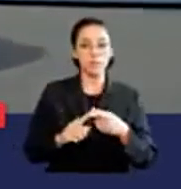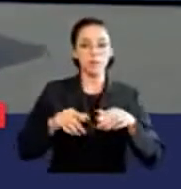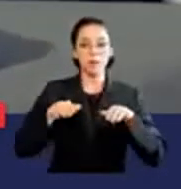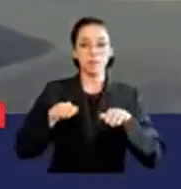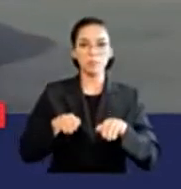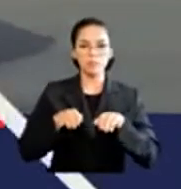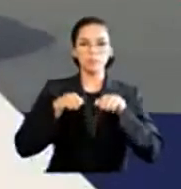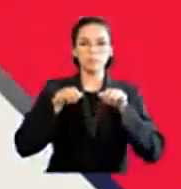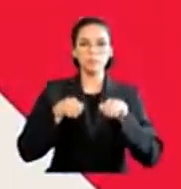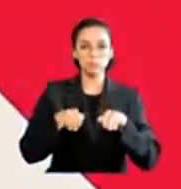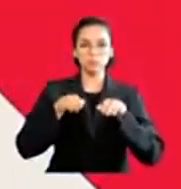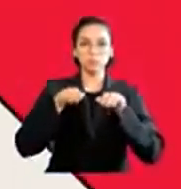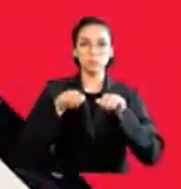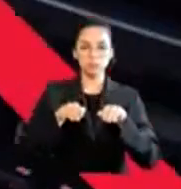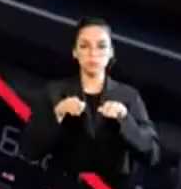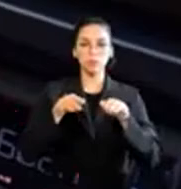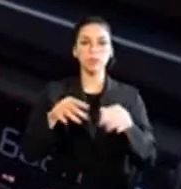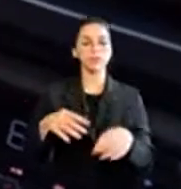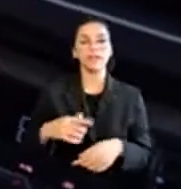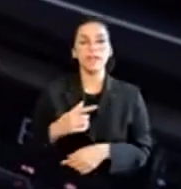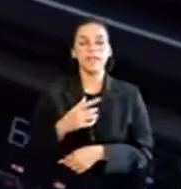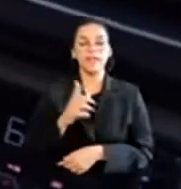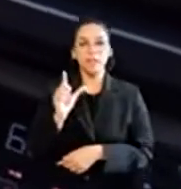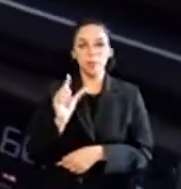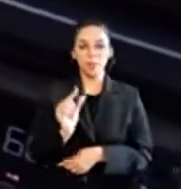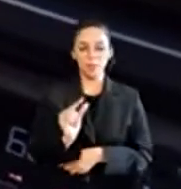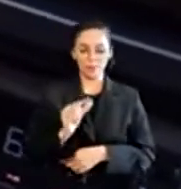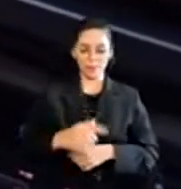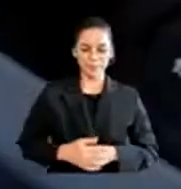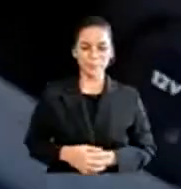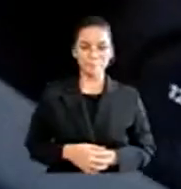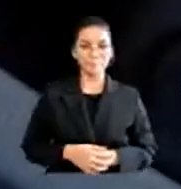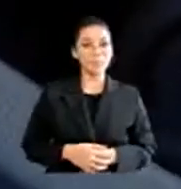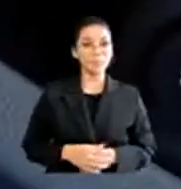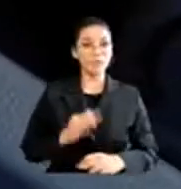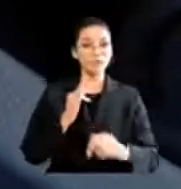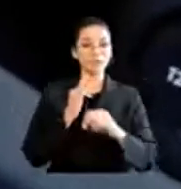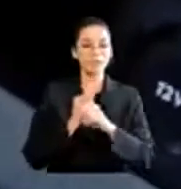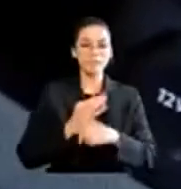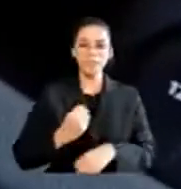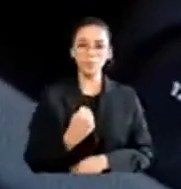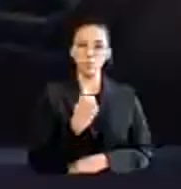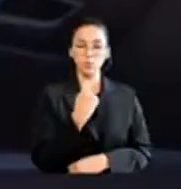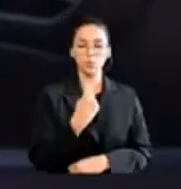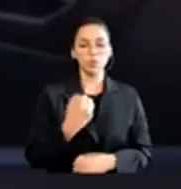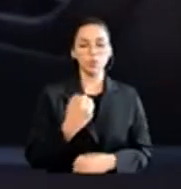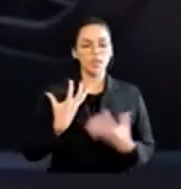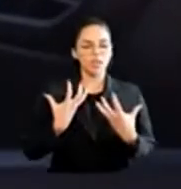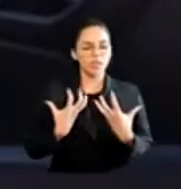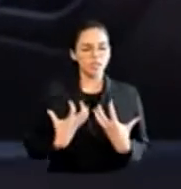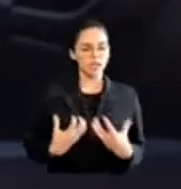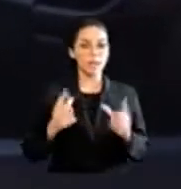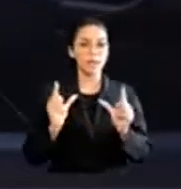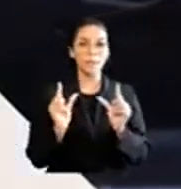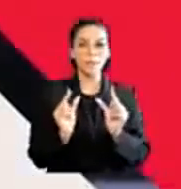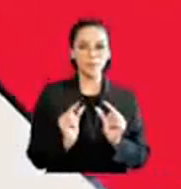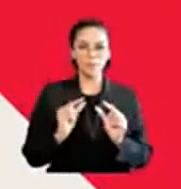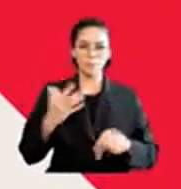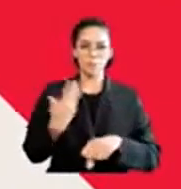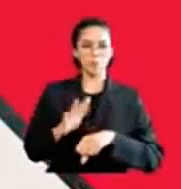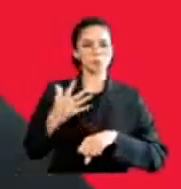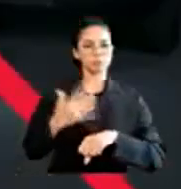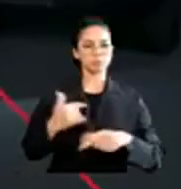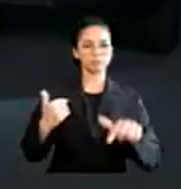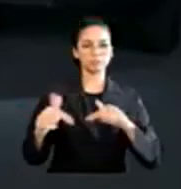sensação da trepidação. Fiat Scudo, menos fadiga, mais produtividade. Agora, se a gente